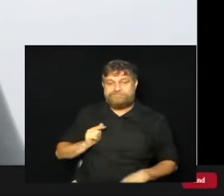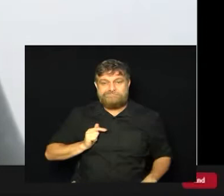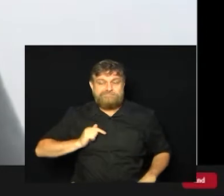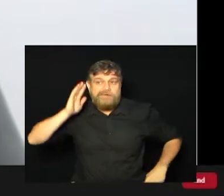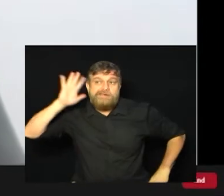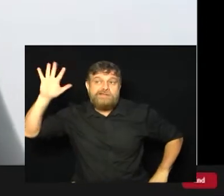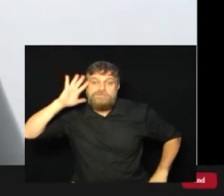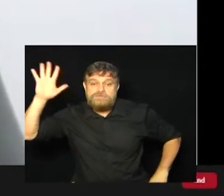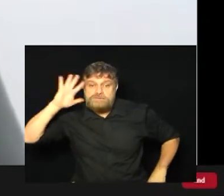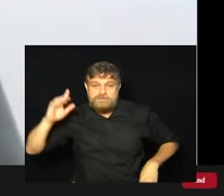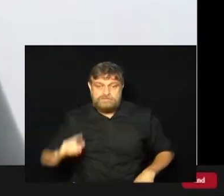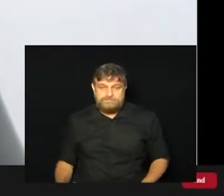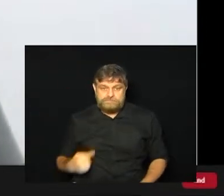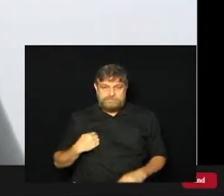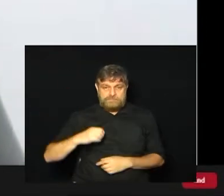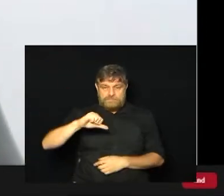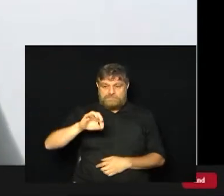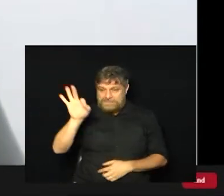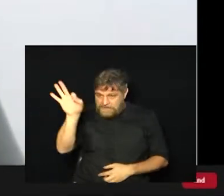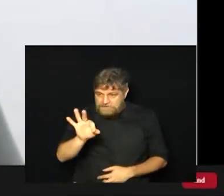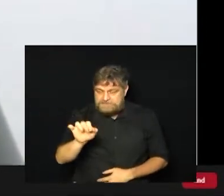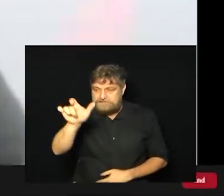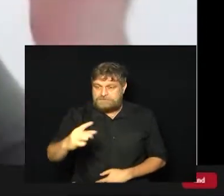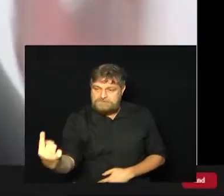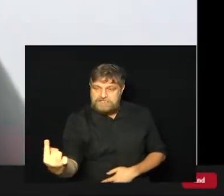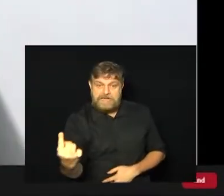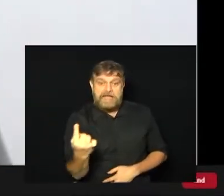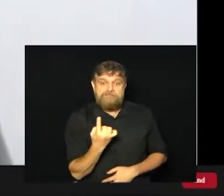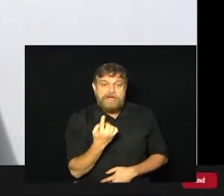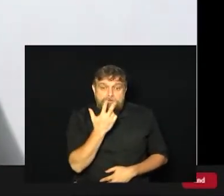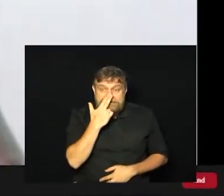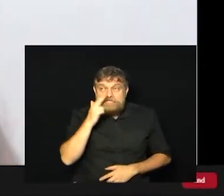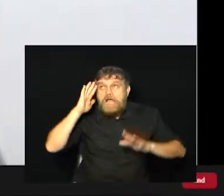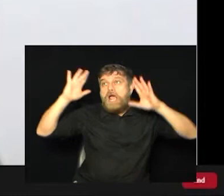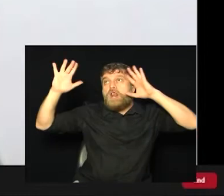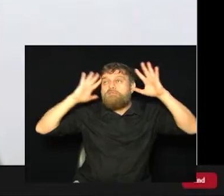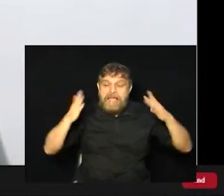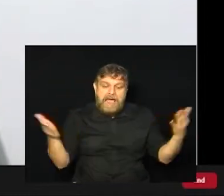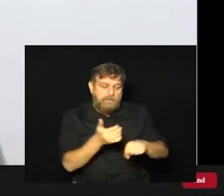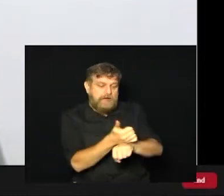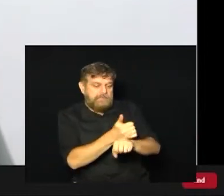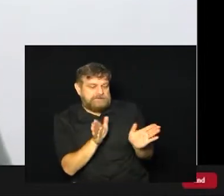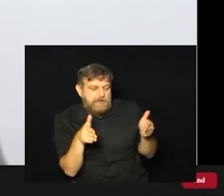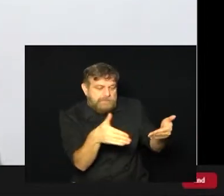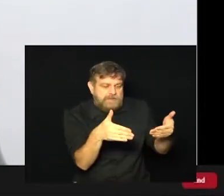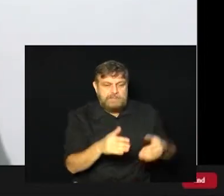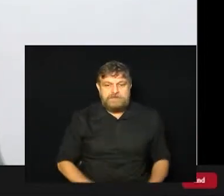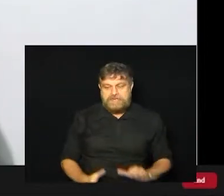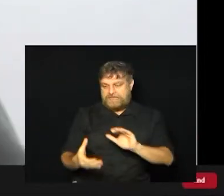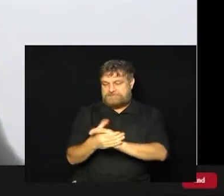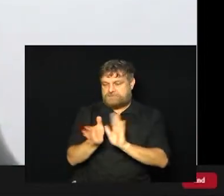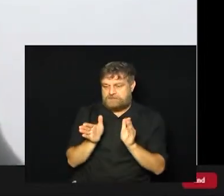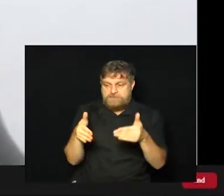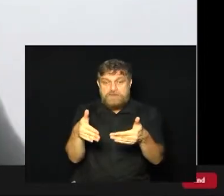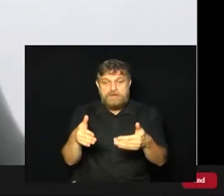ilusão, embora 90% dos meus clientes chegam com essa ilusão. Agora vai ser carreira, agora vai ser casamento. Eu falei,